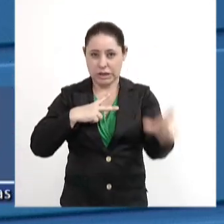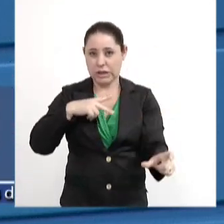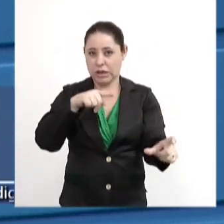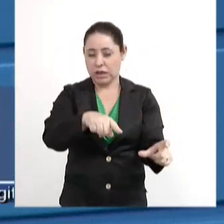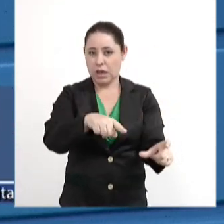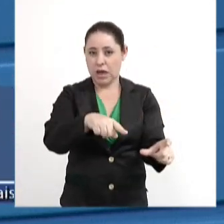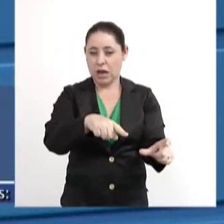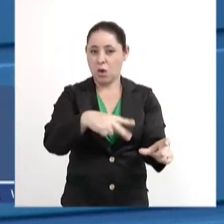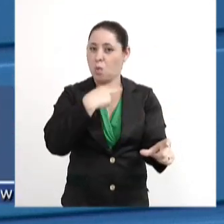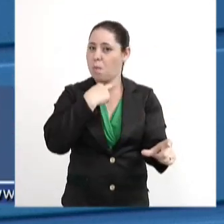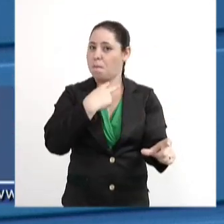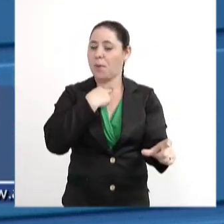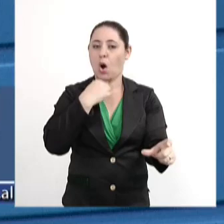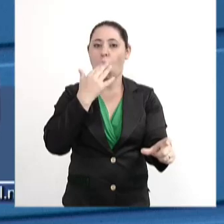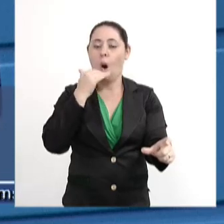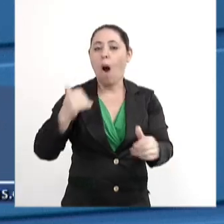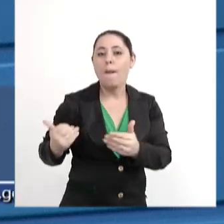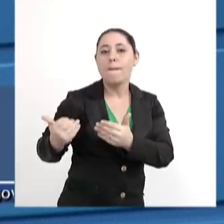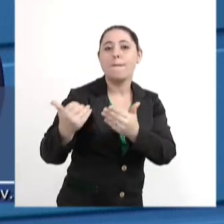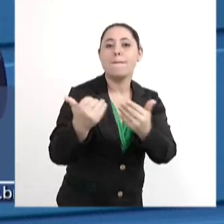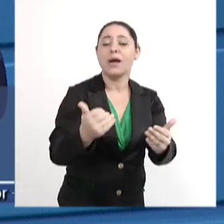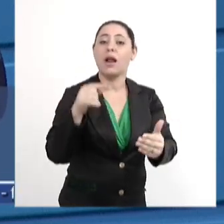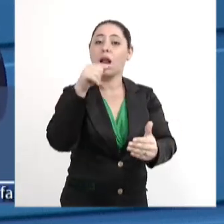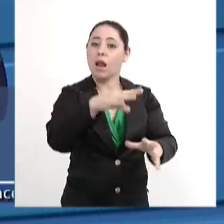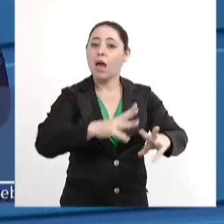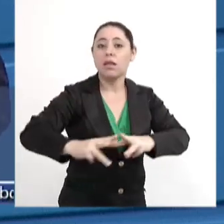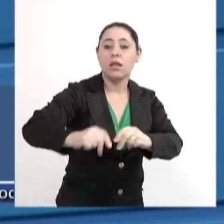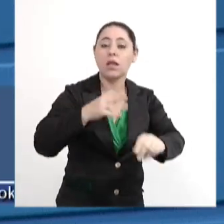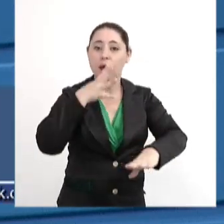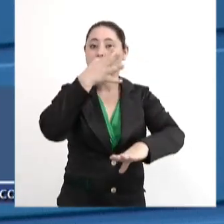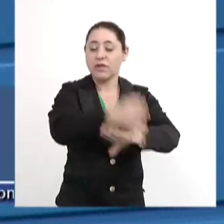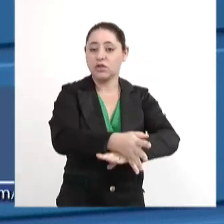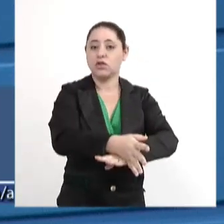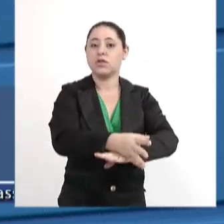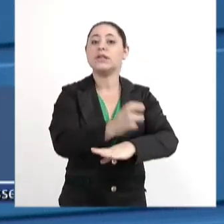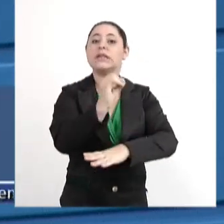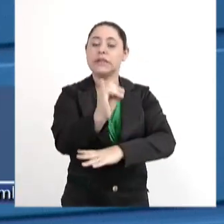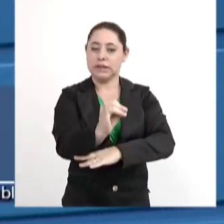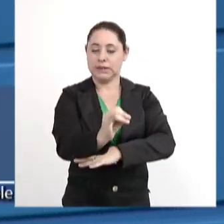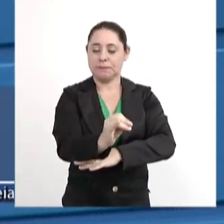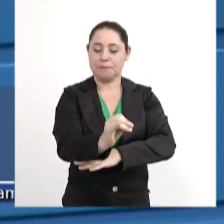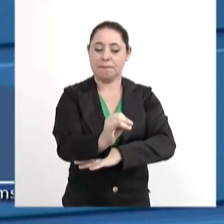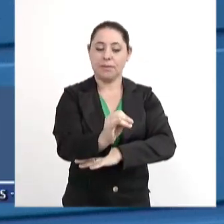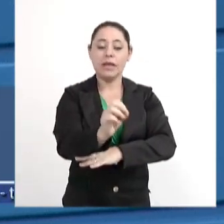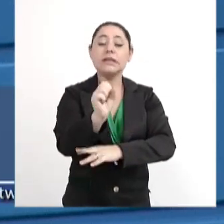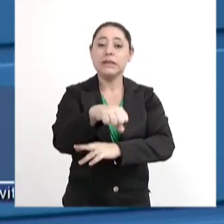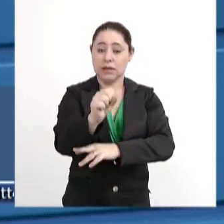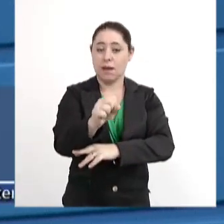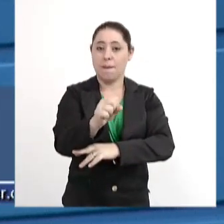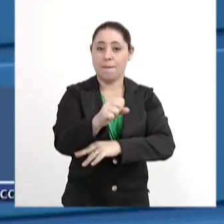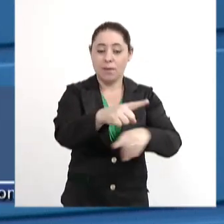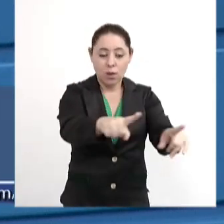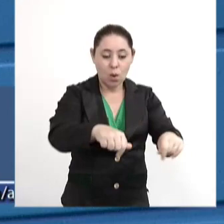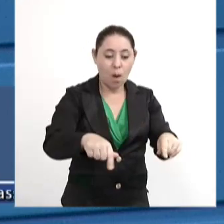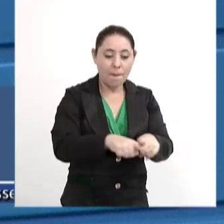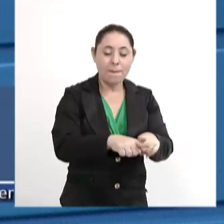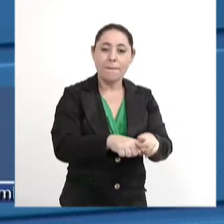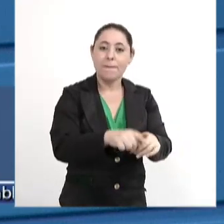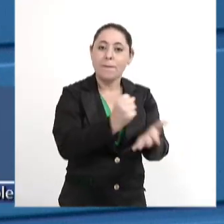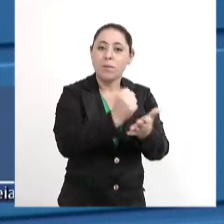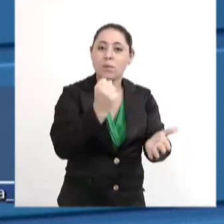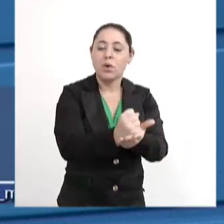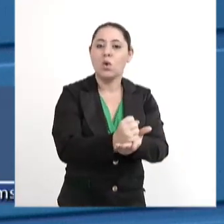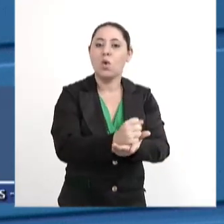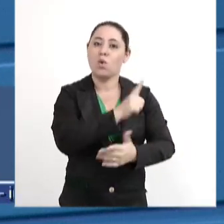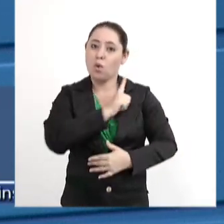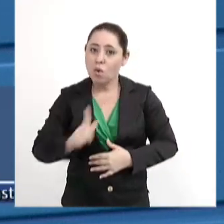deve receber alimentação lá na terra invadida e sim nas reservas demarcadas, o governo federal